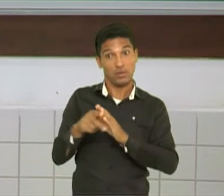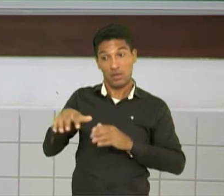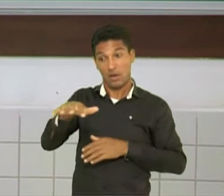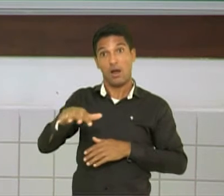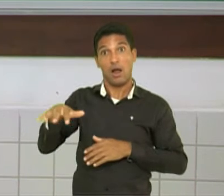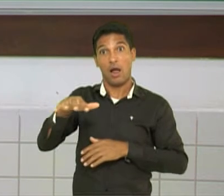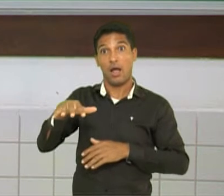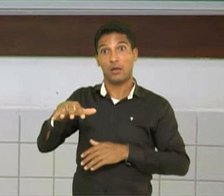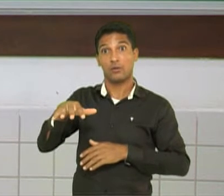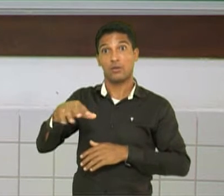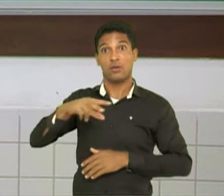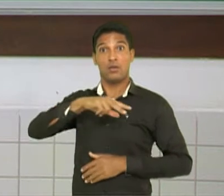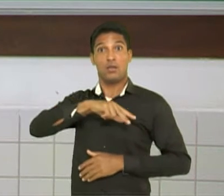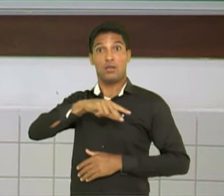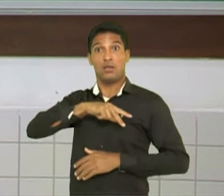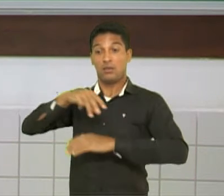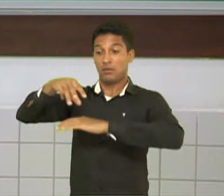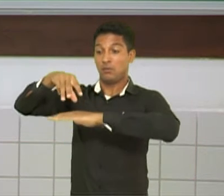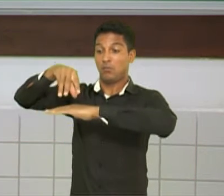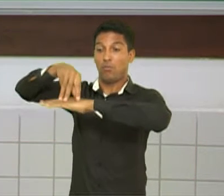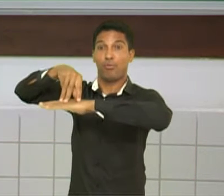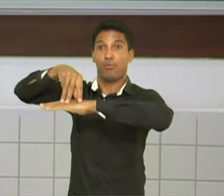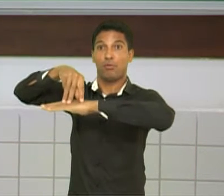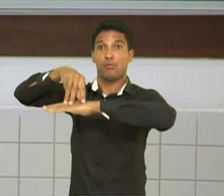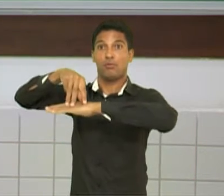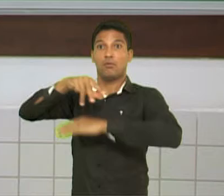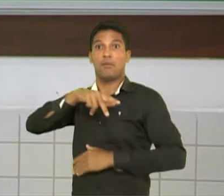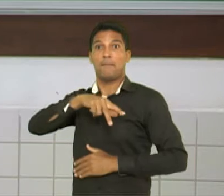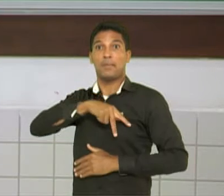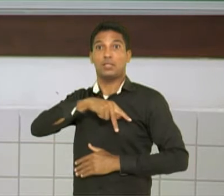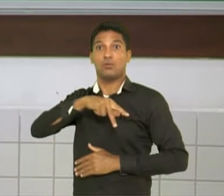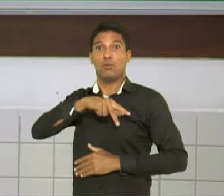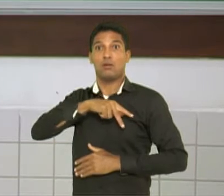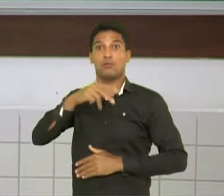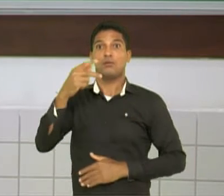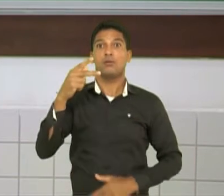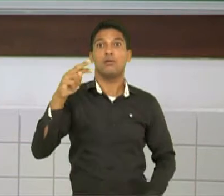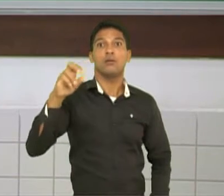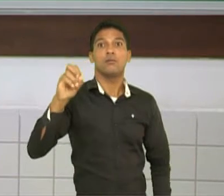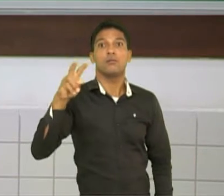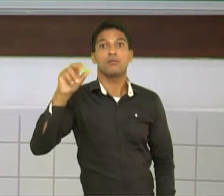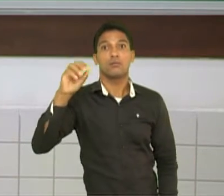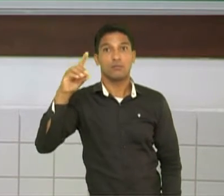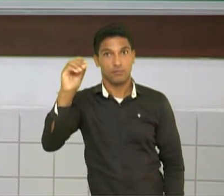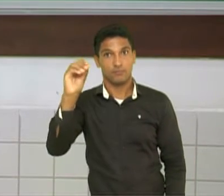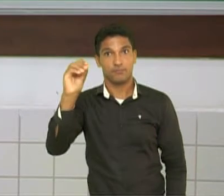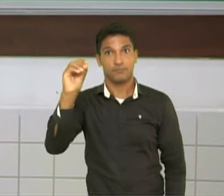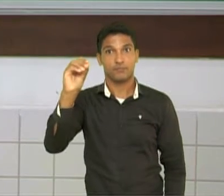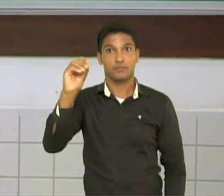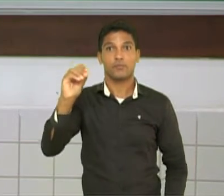não do setor estatal. Então, a saída do Estado da economia, deixar tudo para o setor